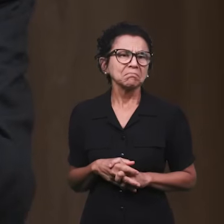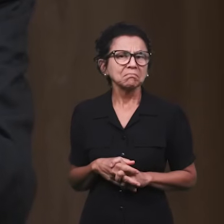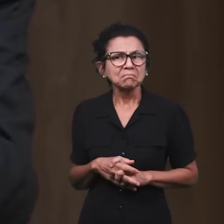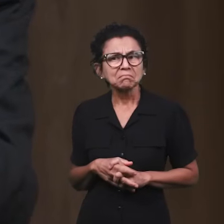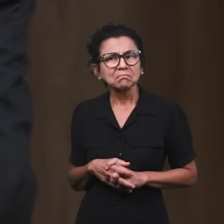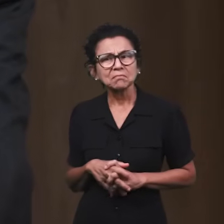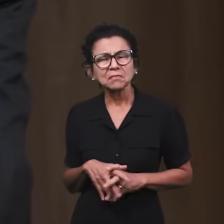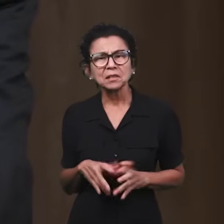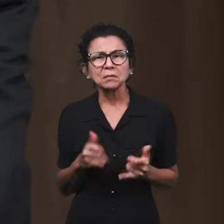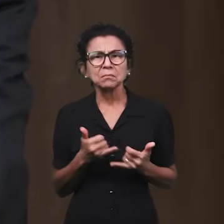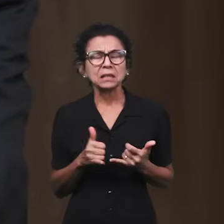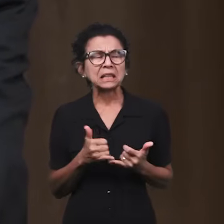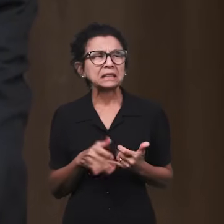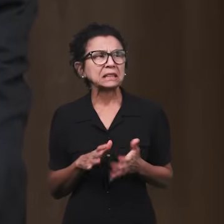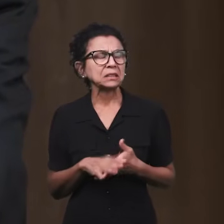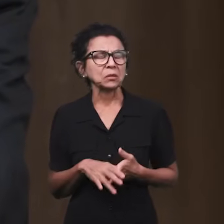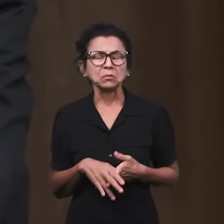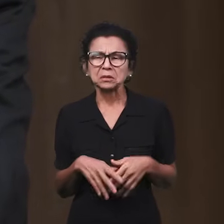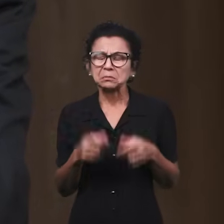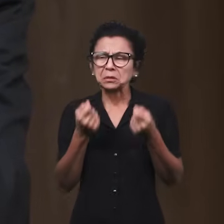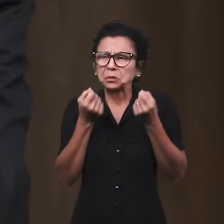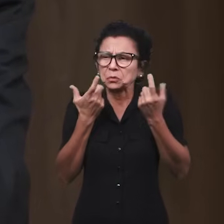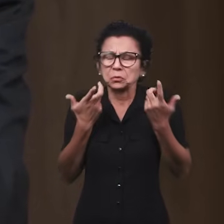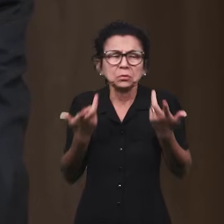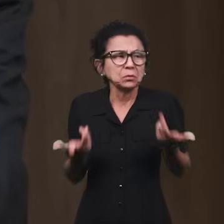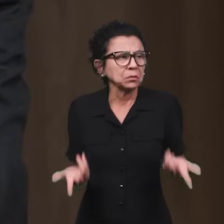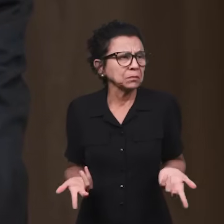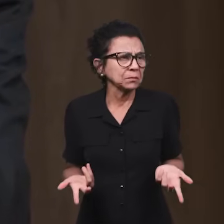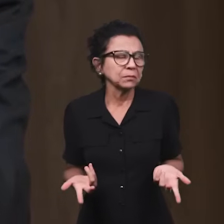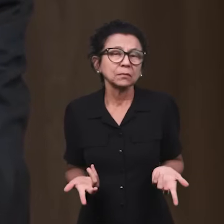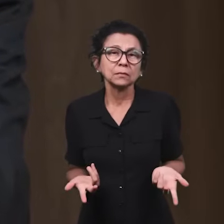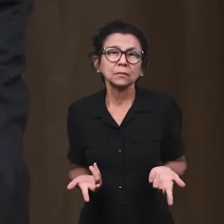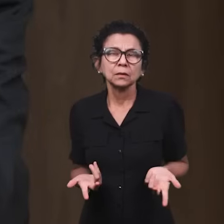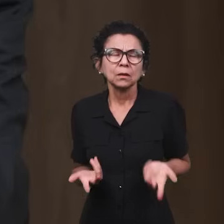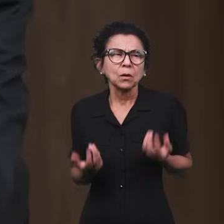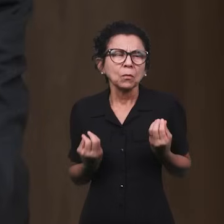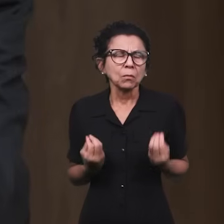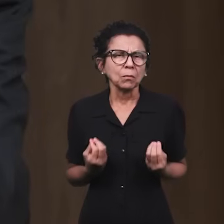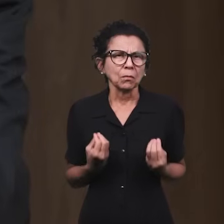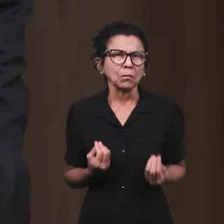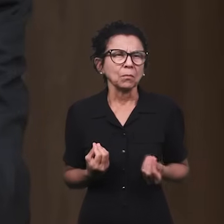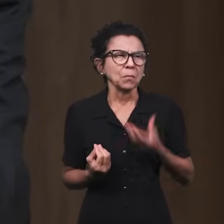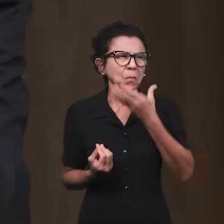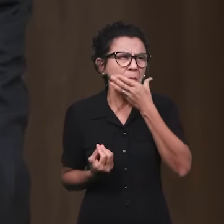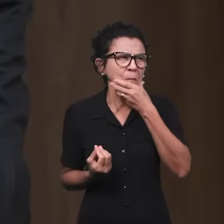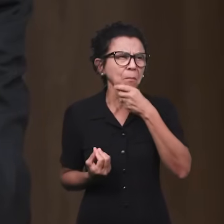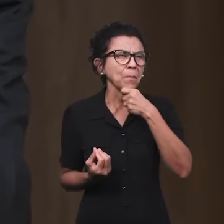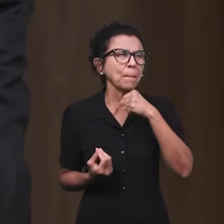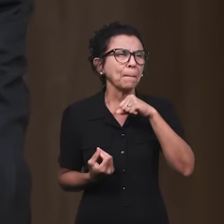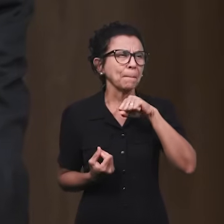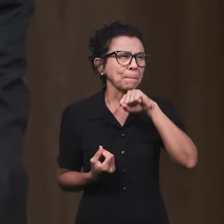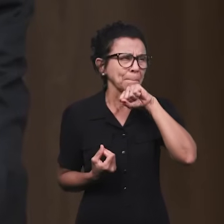assim absurda. Quem é um pai que vai dar para um filho uma serpente?